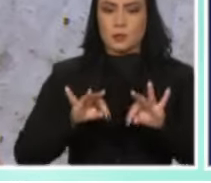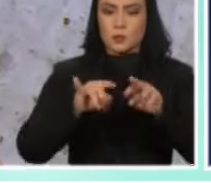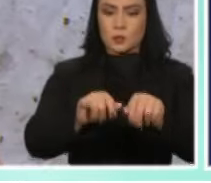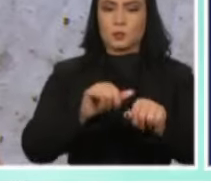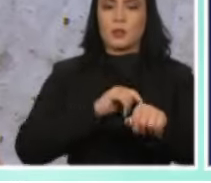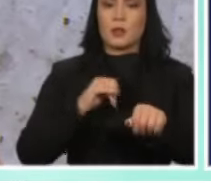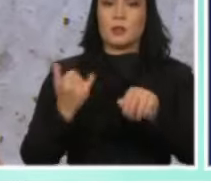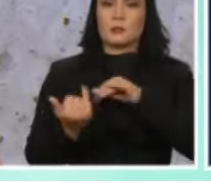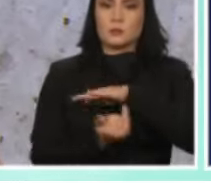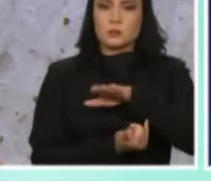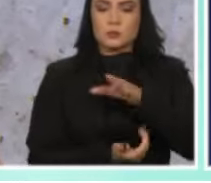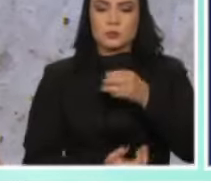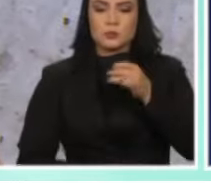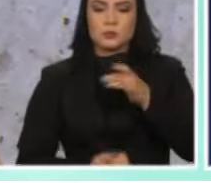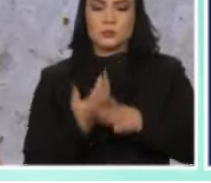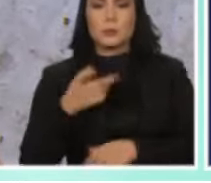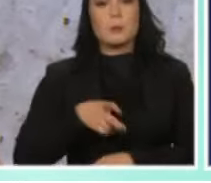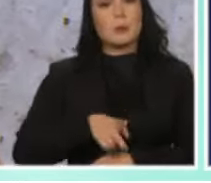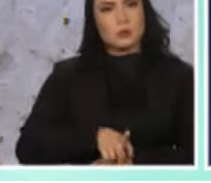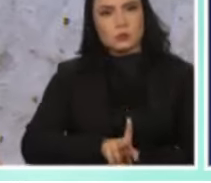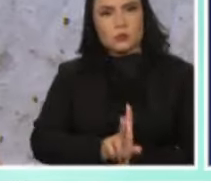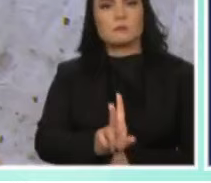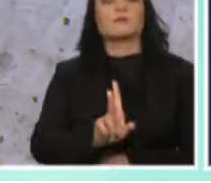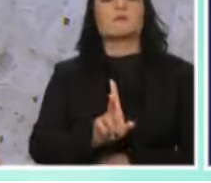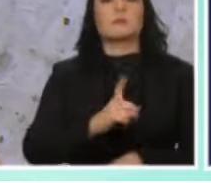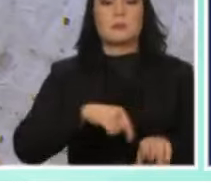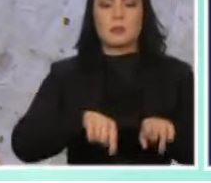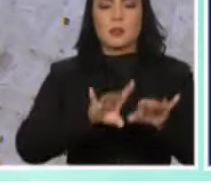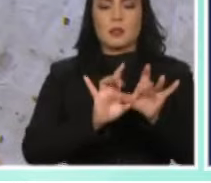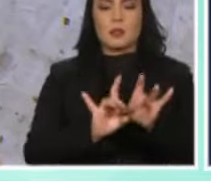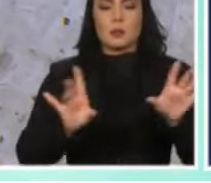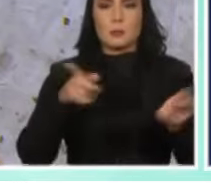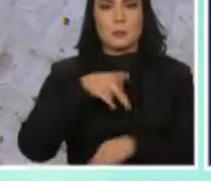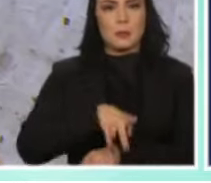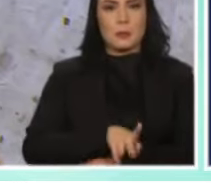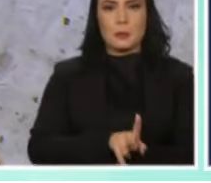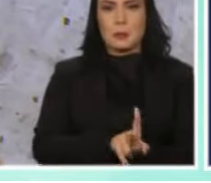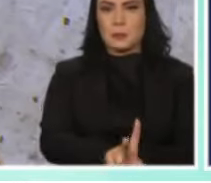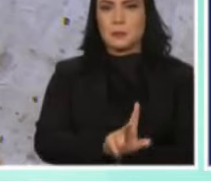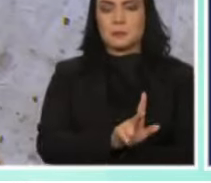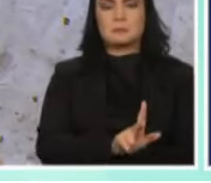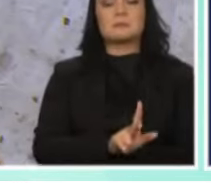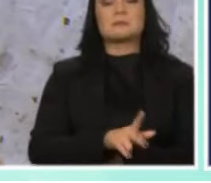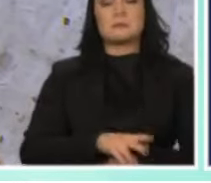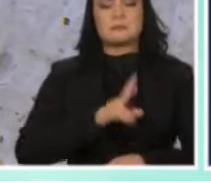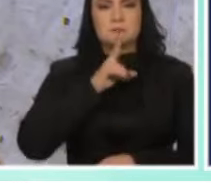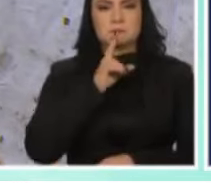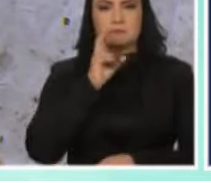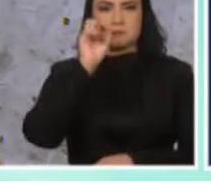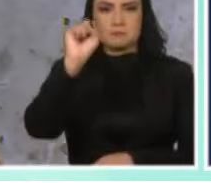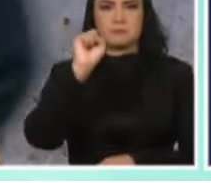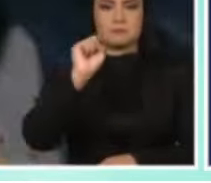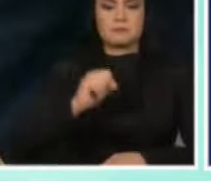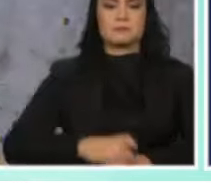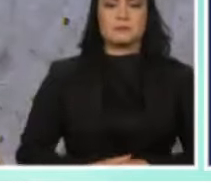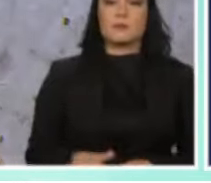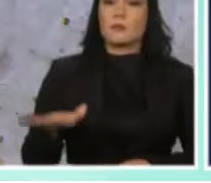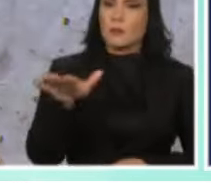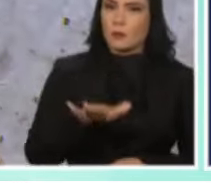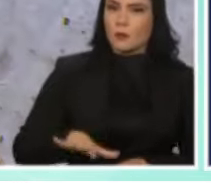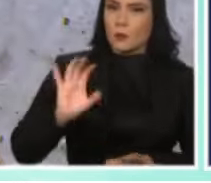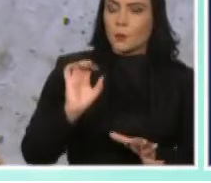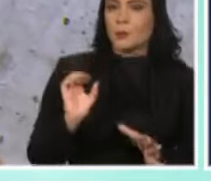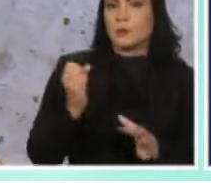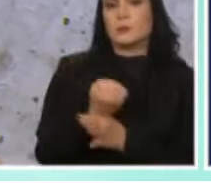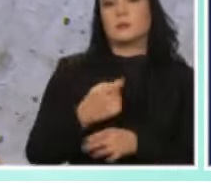já eh fica claro dentro do supremo que isso é uma medida de retaliação e que isso é uma medida que esse pacote pode